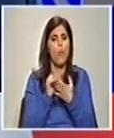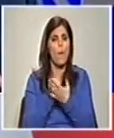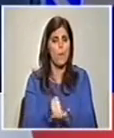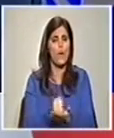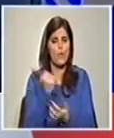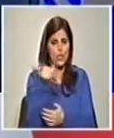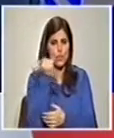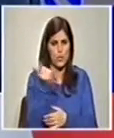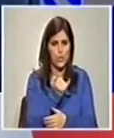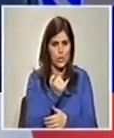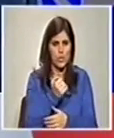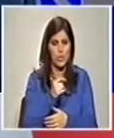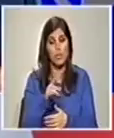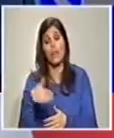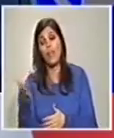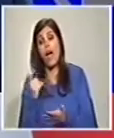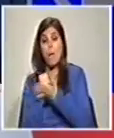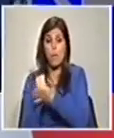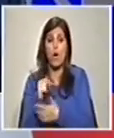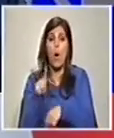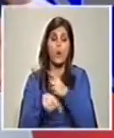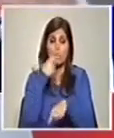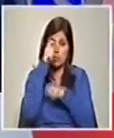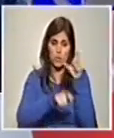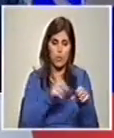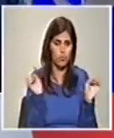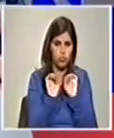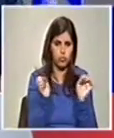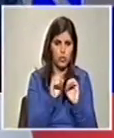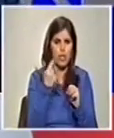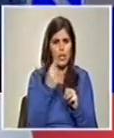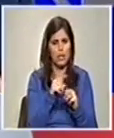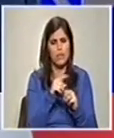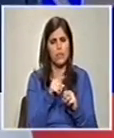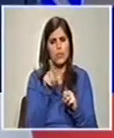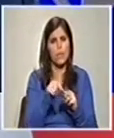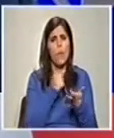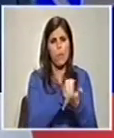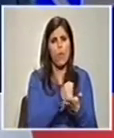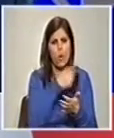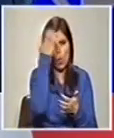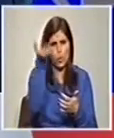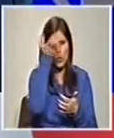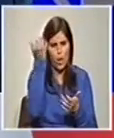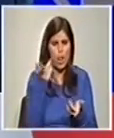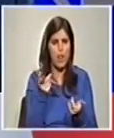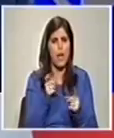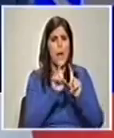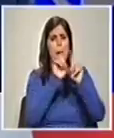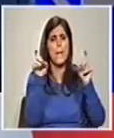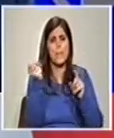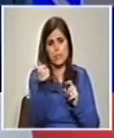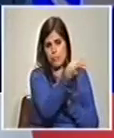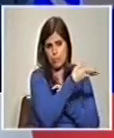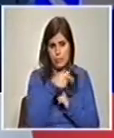a instituições que apoiam outras pessoas. Temos também, por exemplo, o mecenato cultural, que é muito importante. Aliás, as empresas que aqui estão representadas